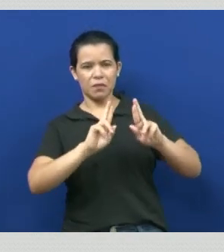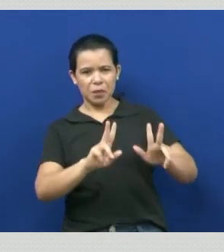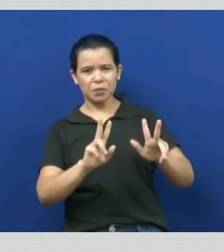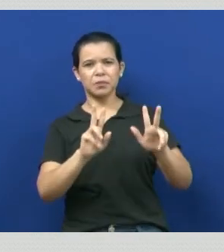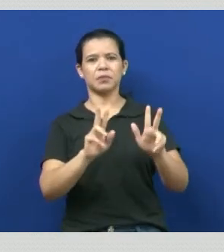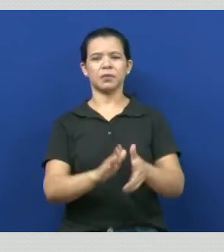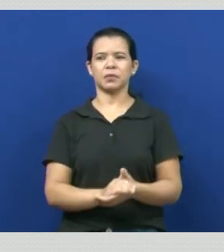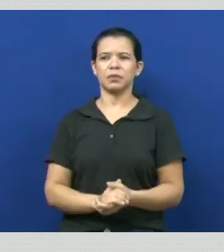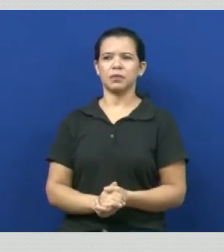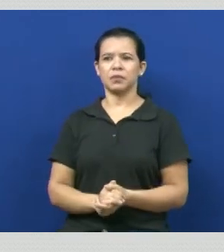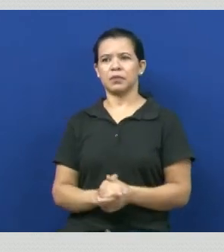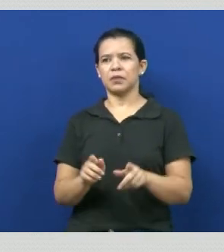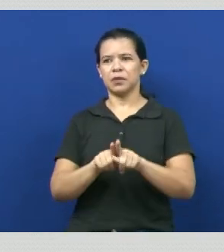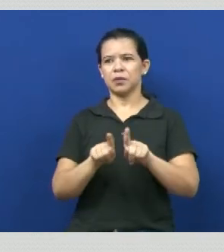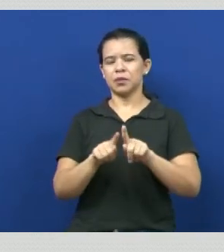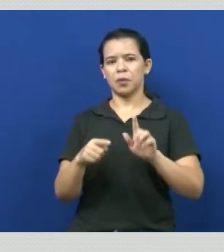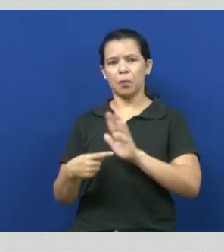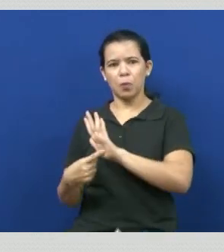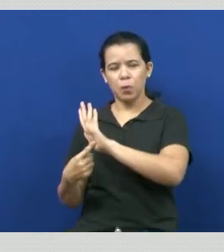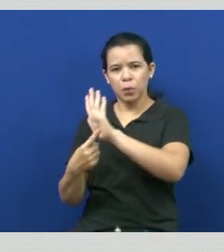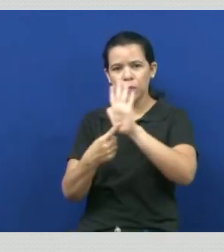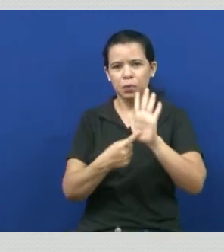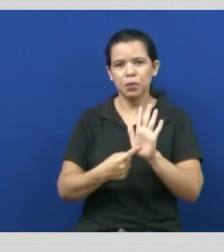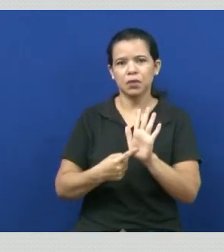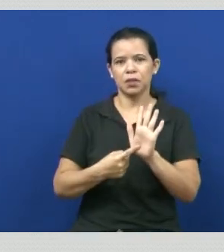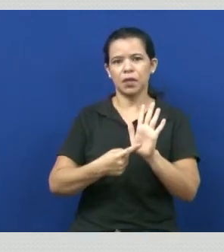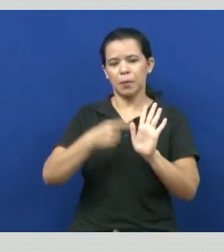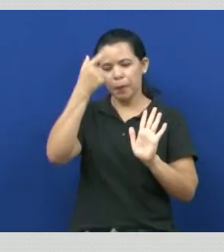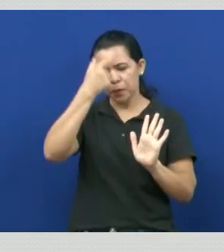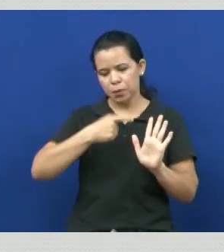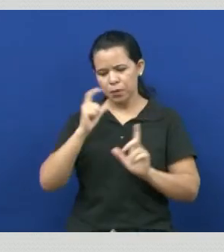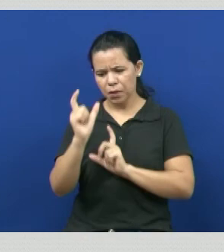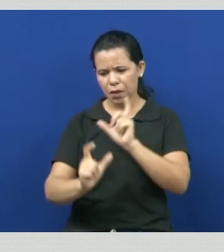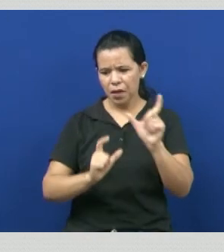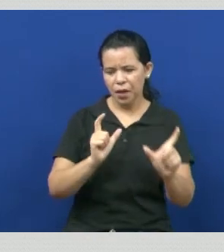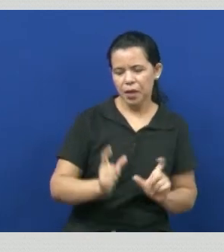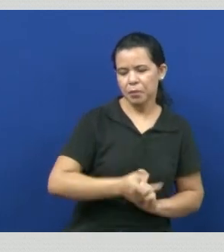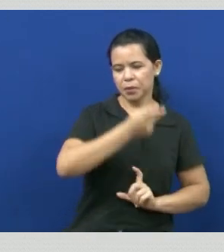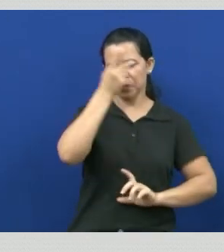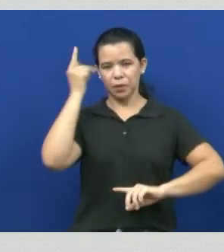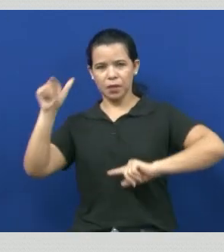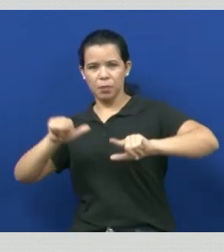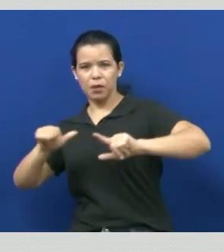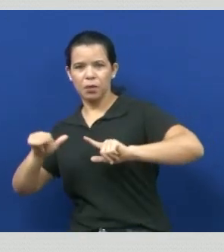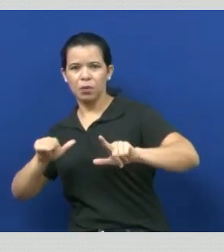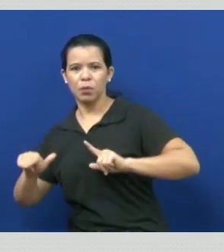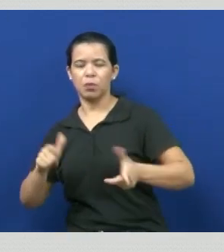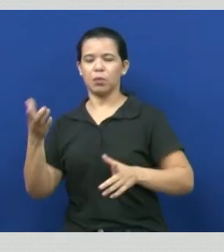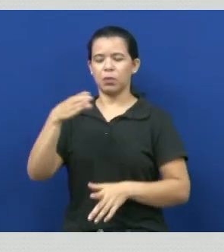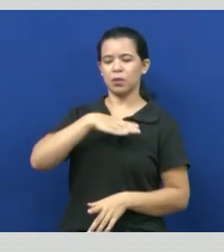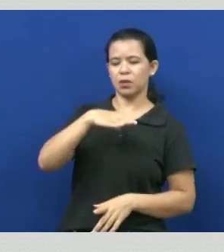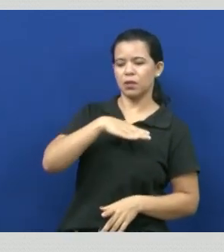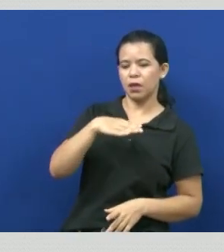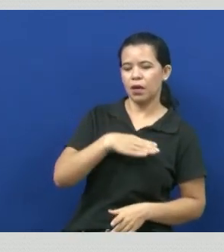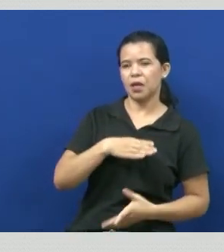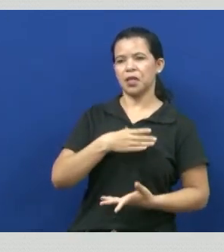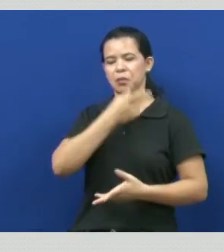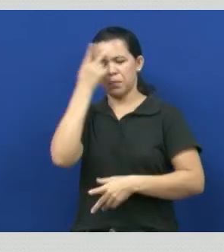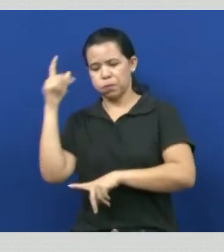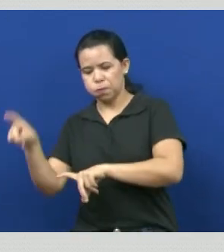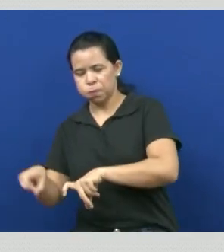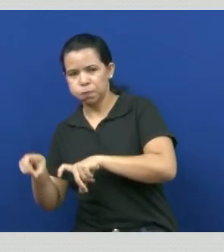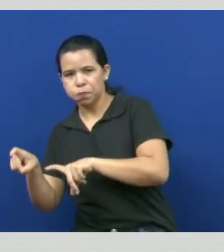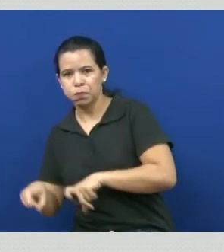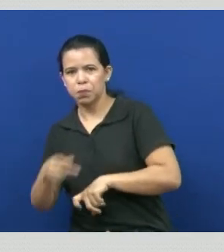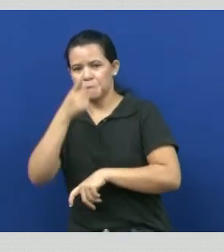parnasianos, a exposição de personagens como operário suburbano, mulato, caipira, o interiorano e o imigrante,